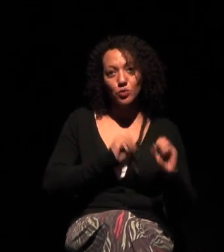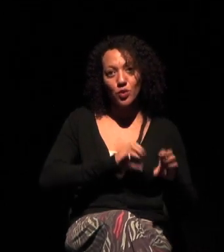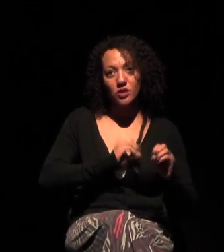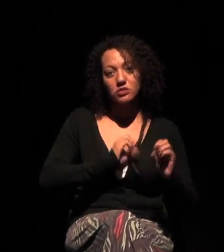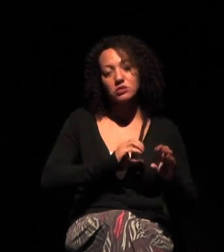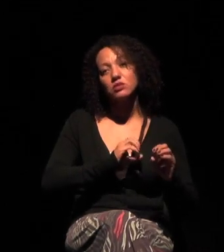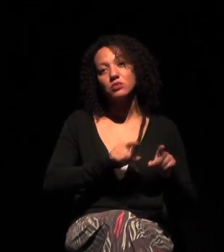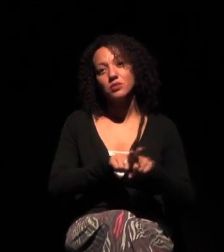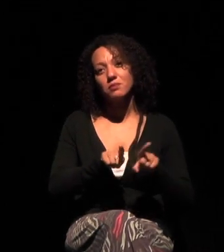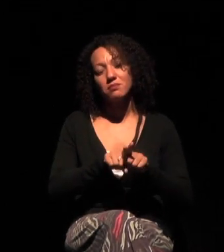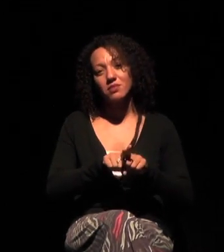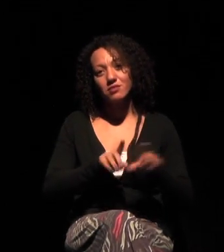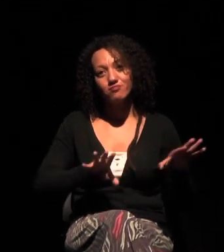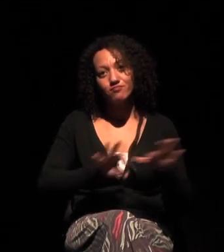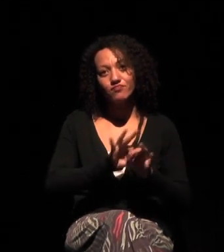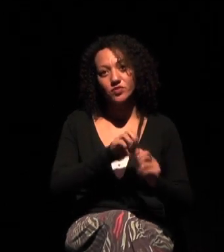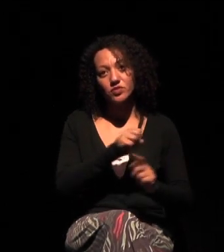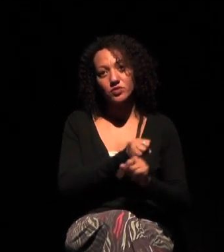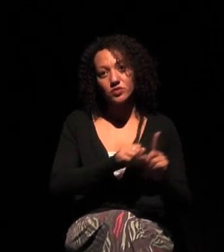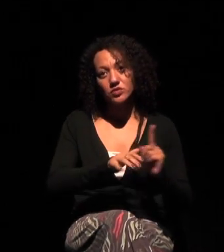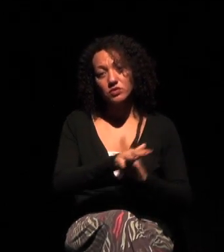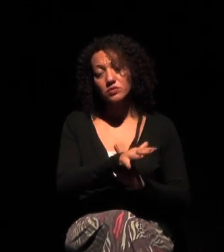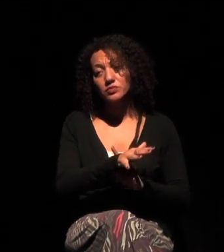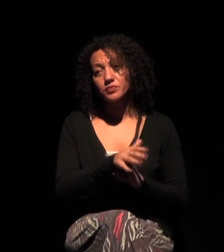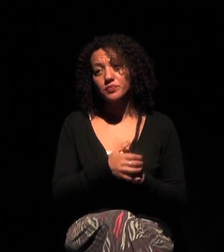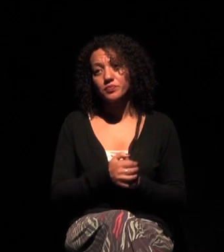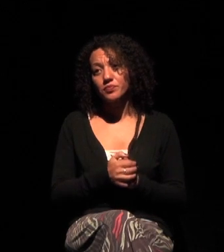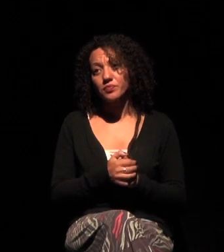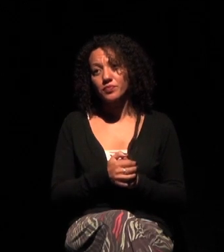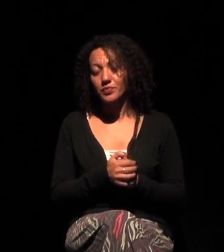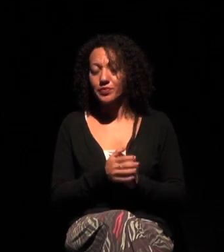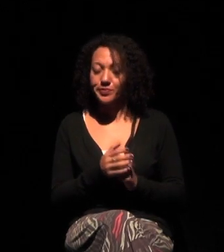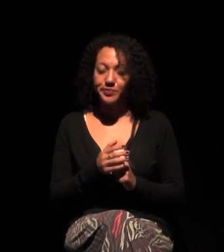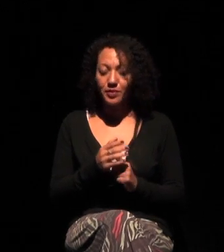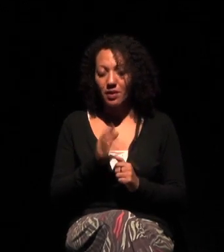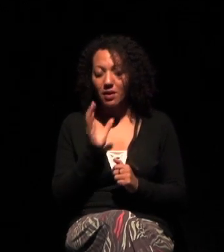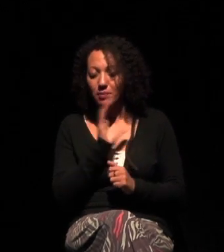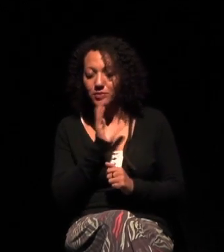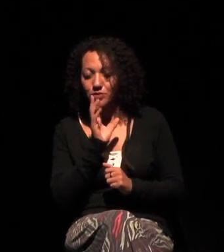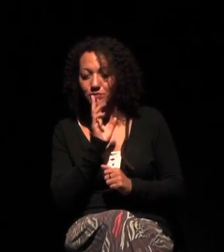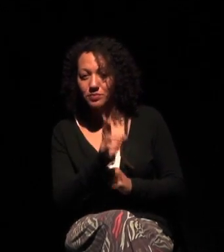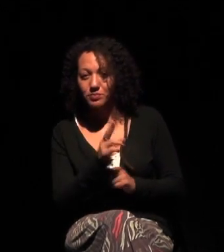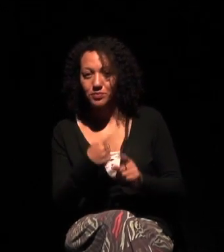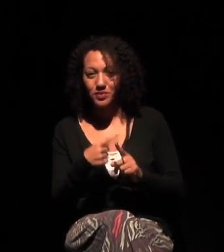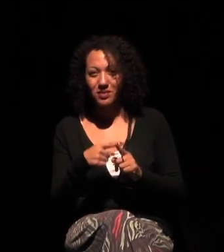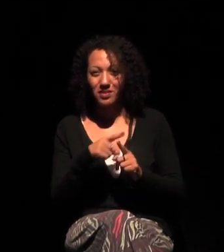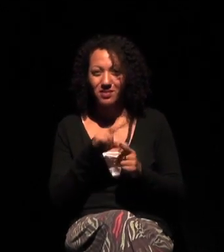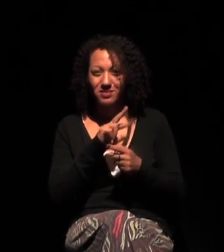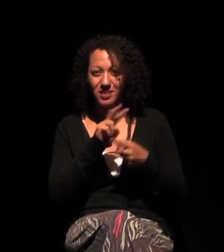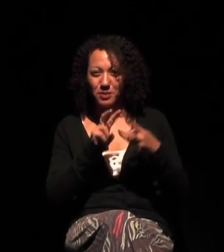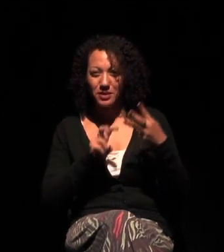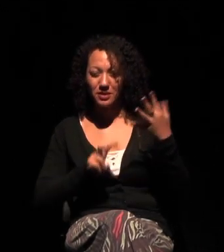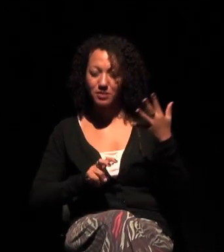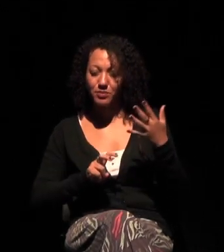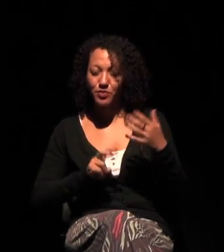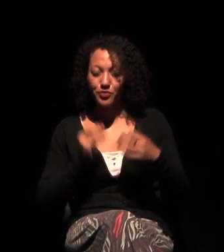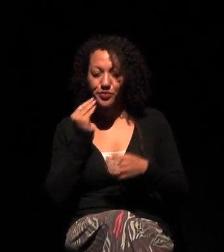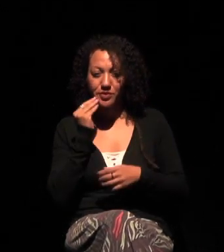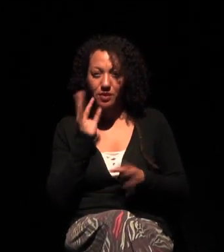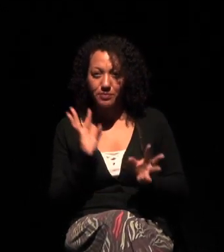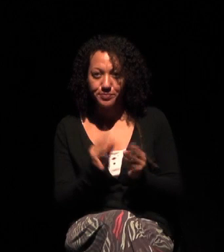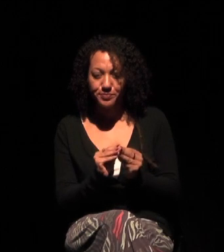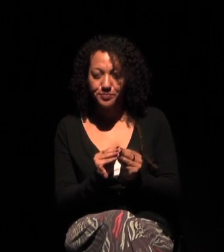é é a idéia que você deixa eu falar rapidamente que a gente tem várias questões então vou tentar